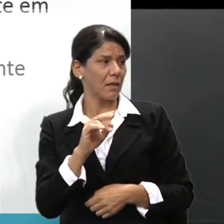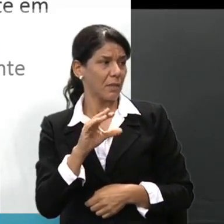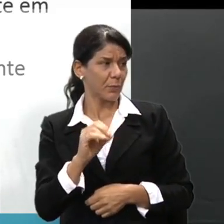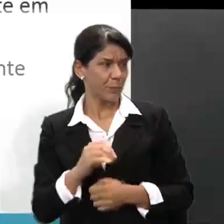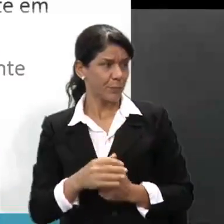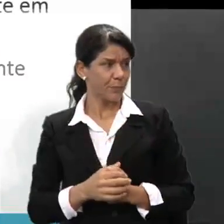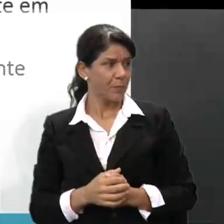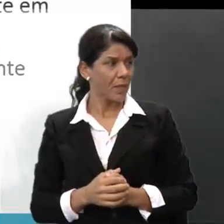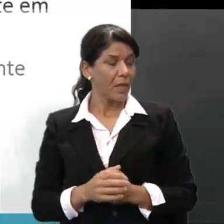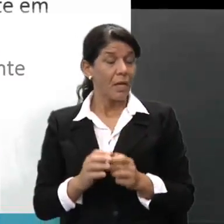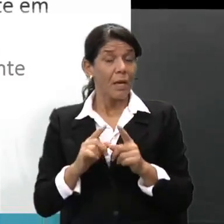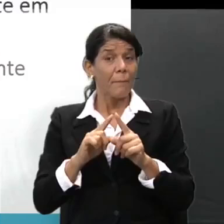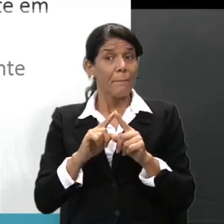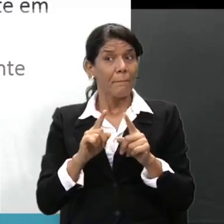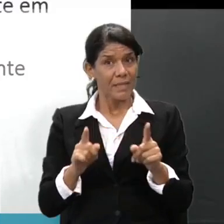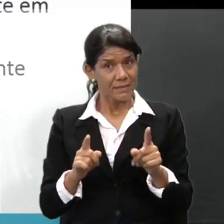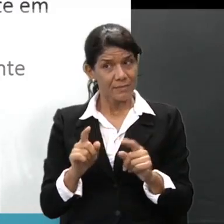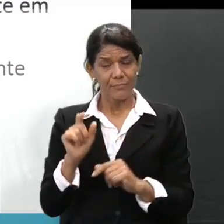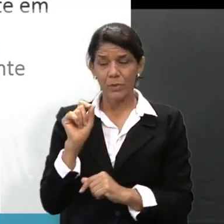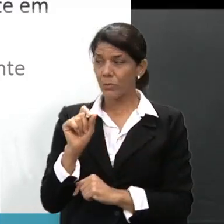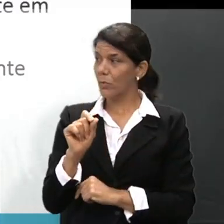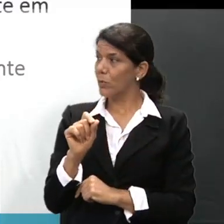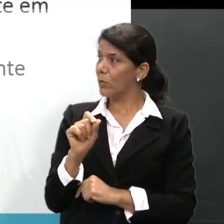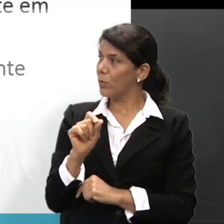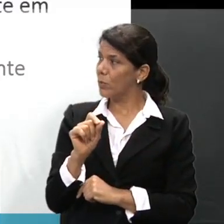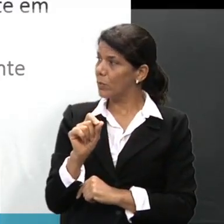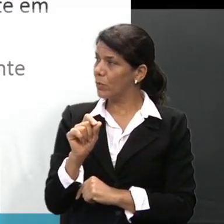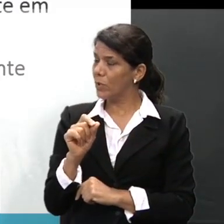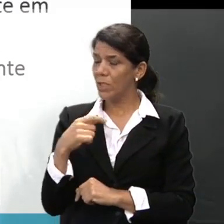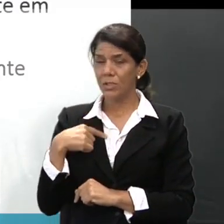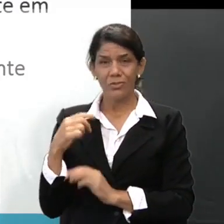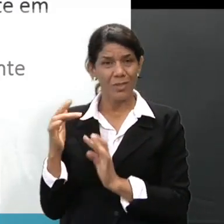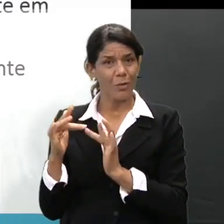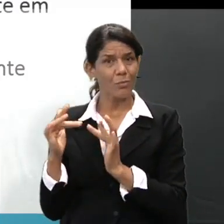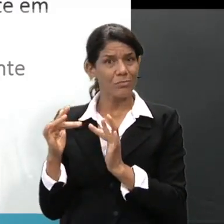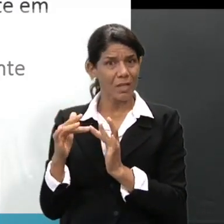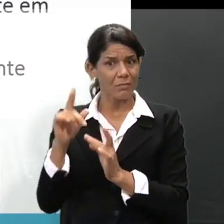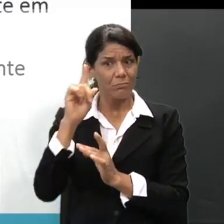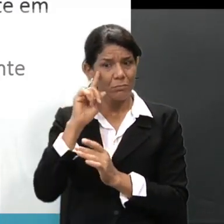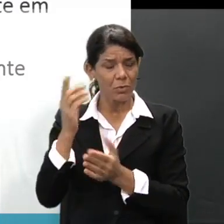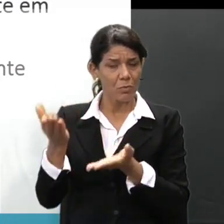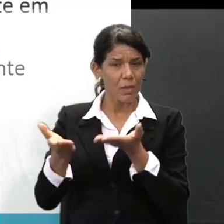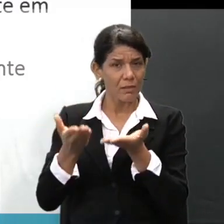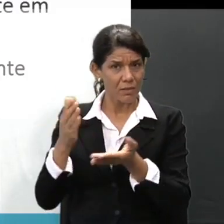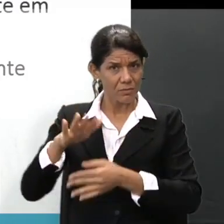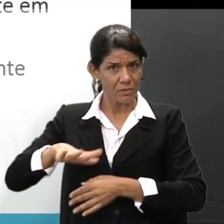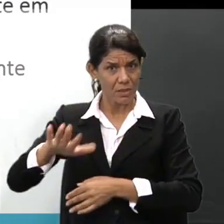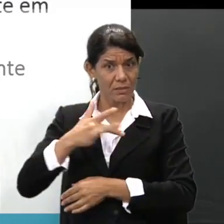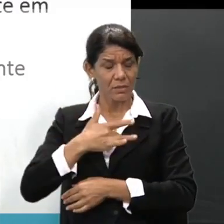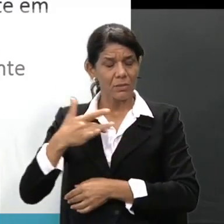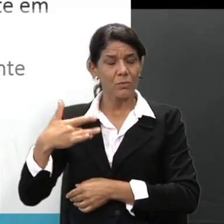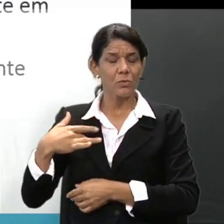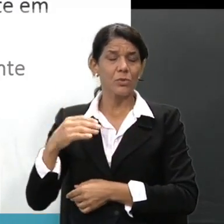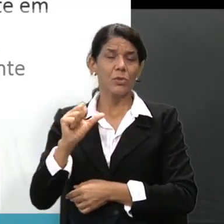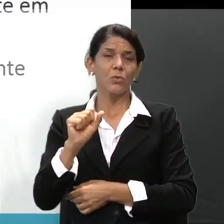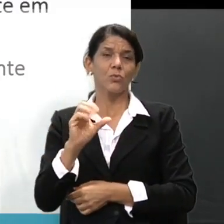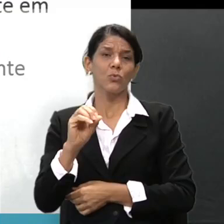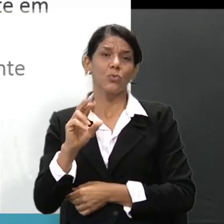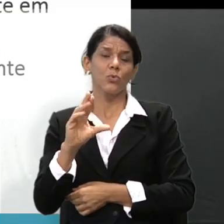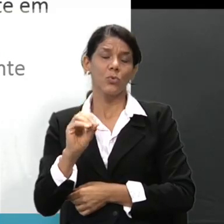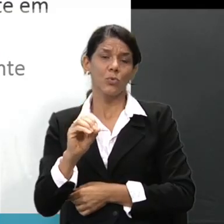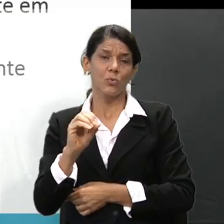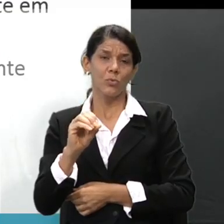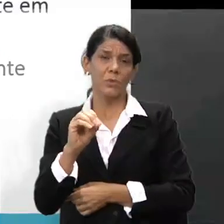que a gente mais vê, no dia a dia do atendimento em saúde é o soro fisiológico. Mas